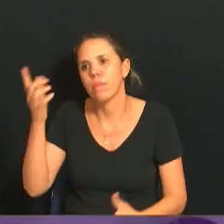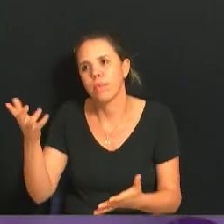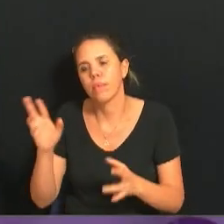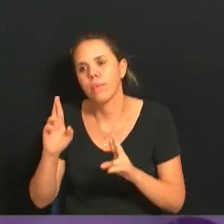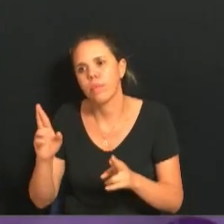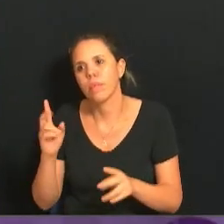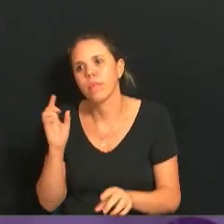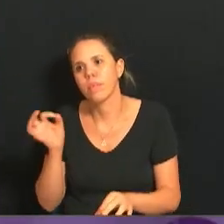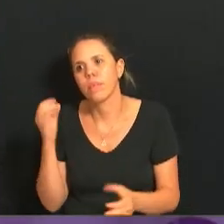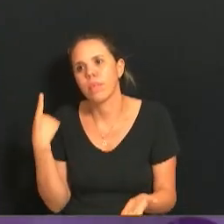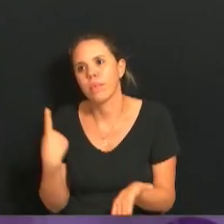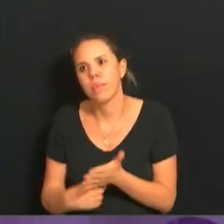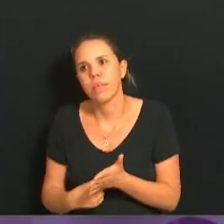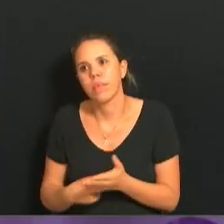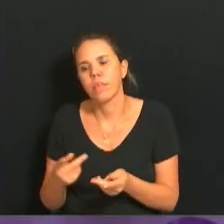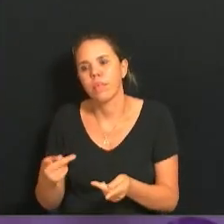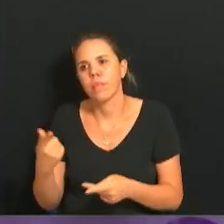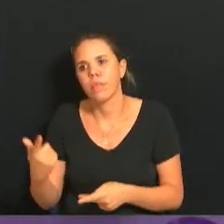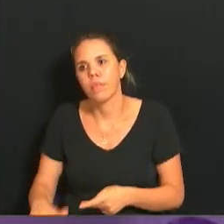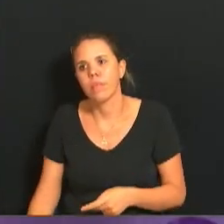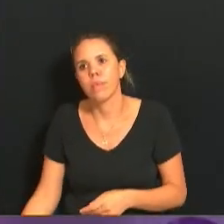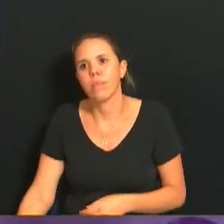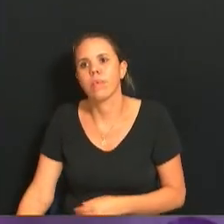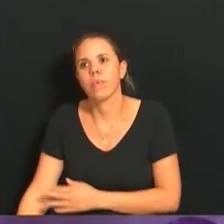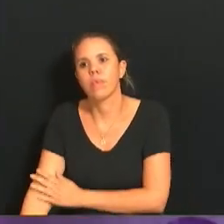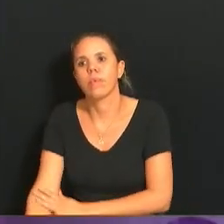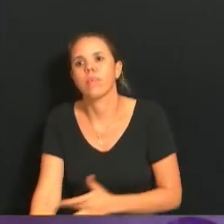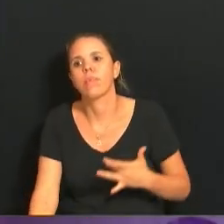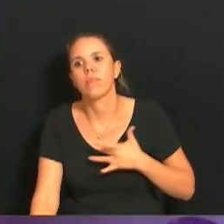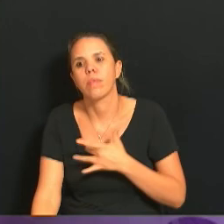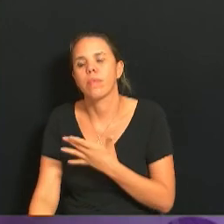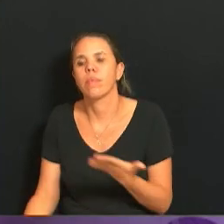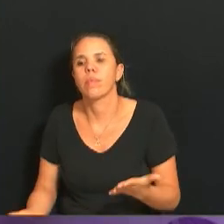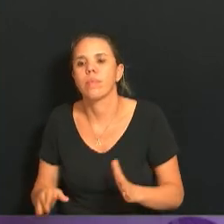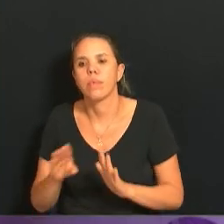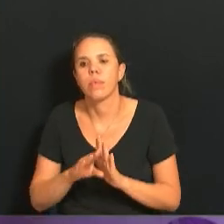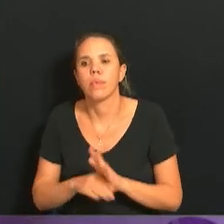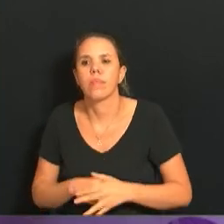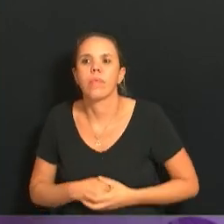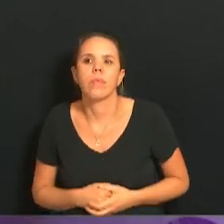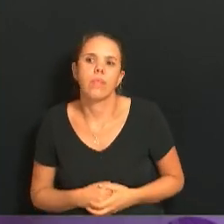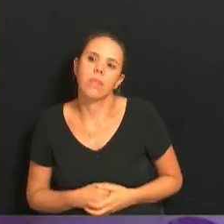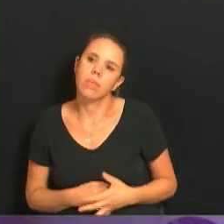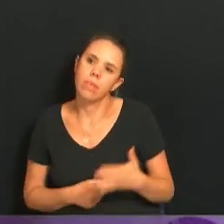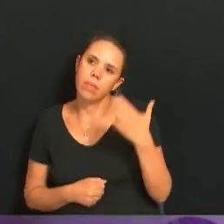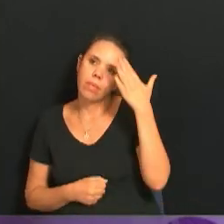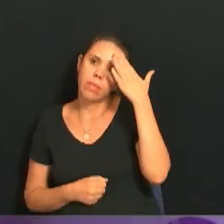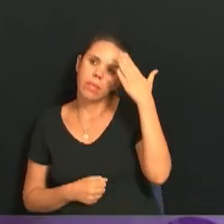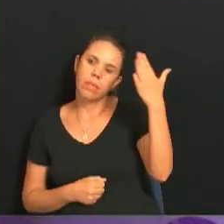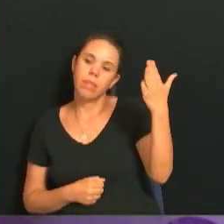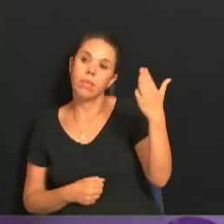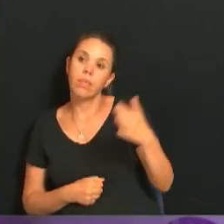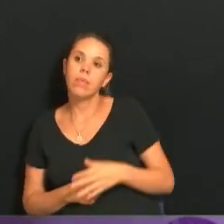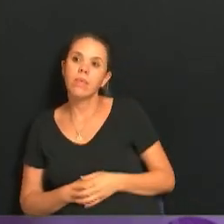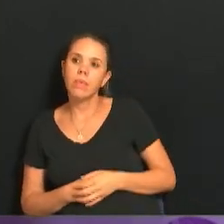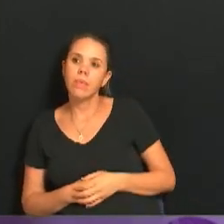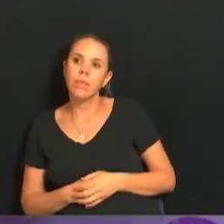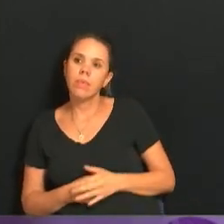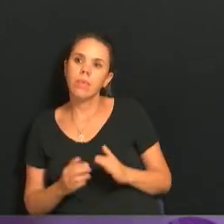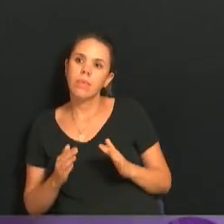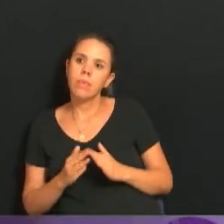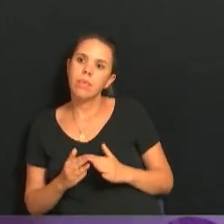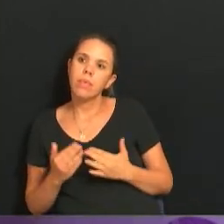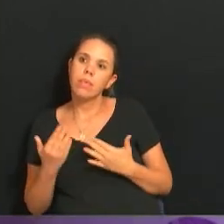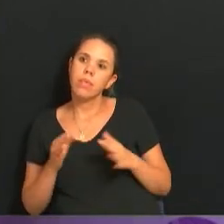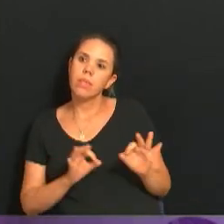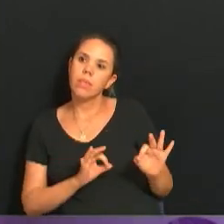Com certeza, a gente vai te chamar de novo aqui para o Saúde Agora e os demais programas aqui da casa. Muito obrigada, viu, doutor? E a você de casa também, muito obrigada